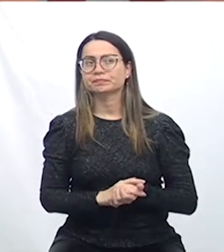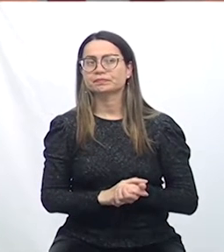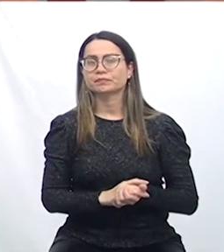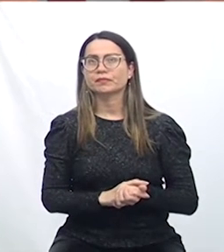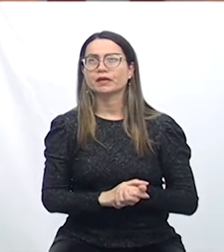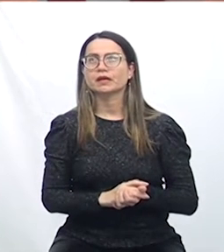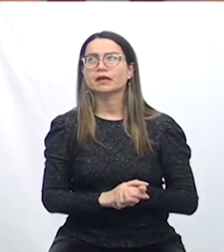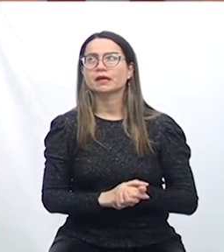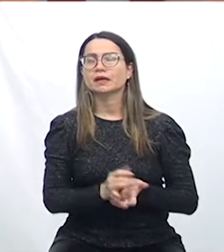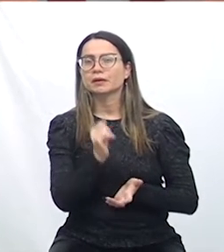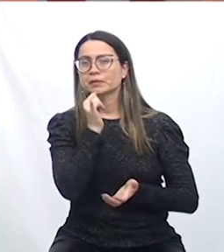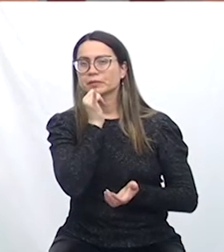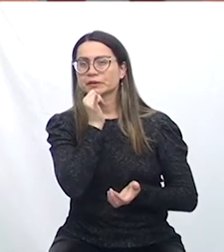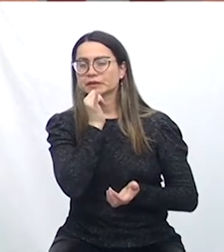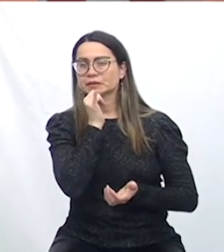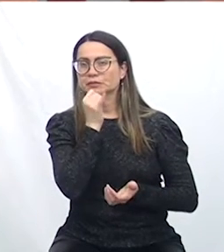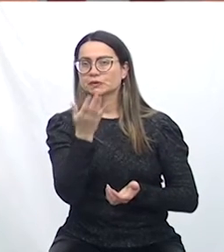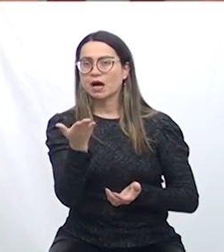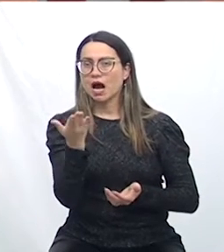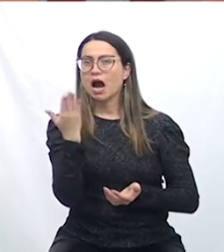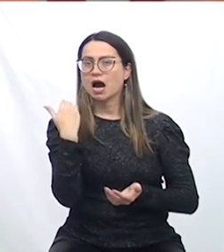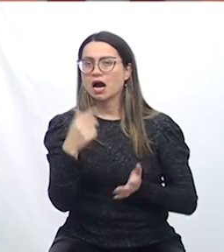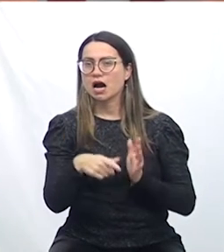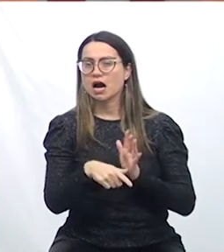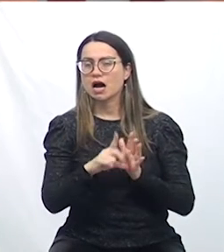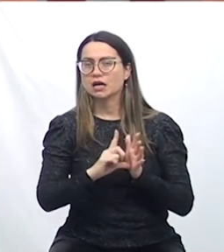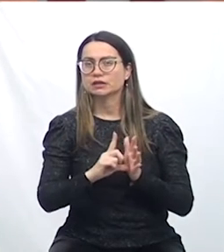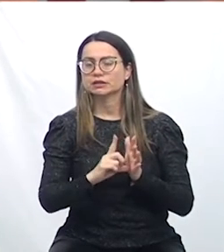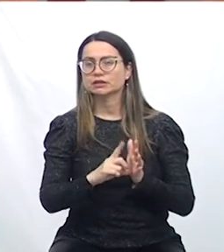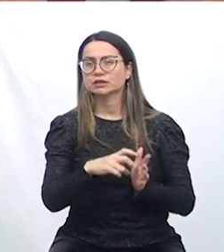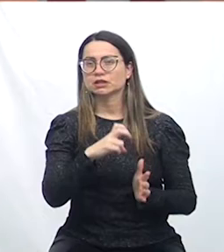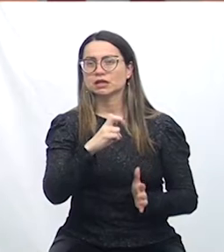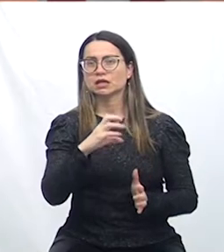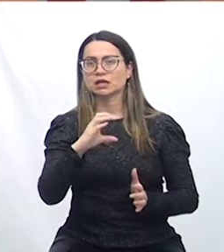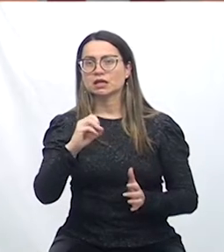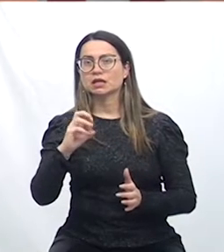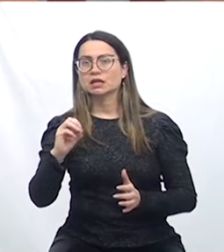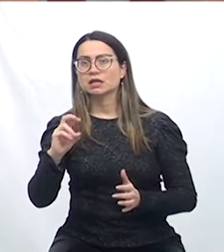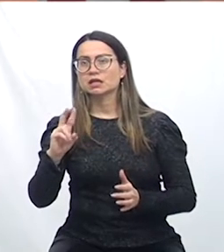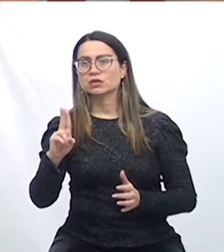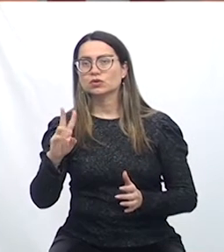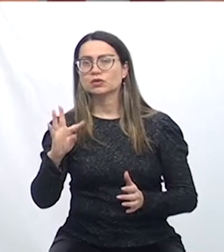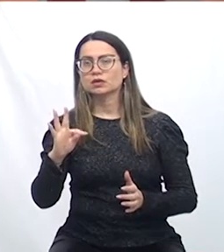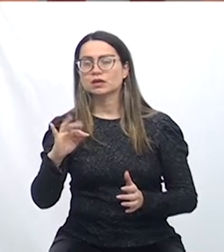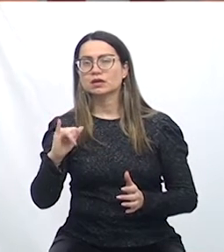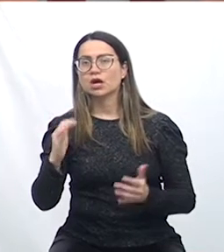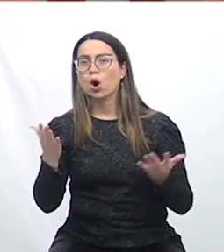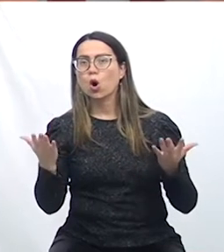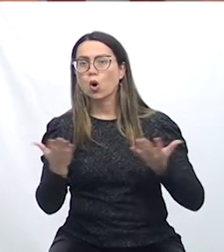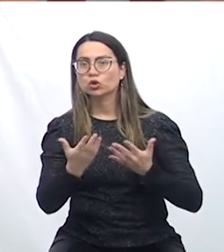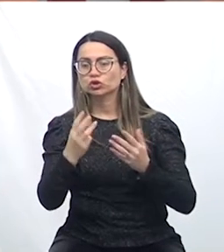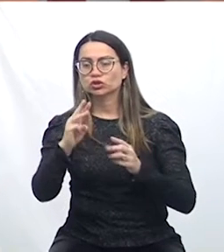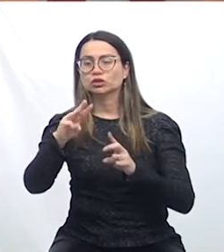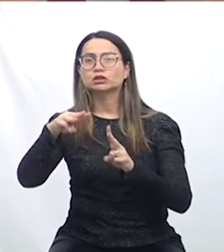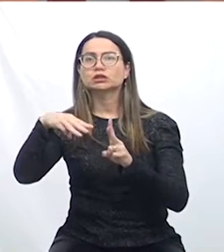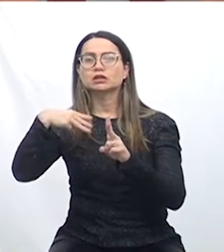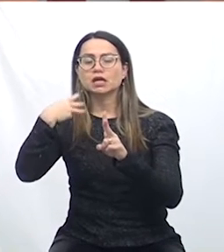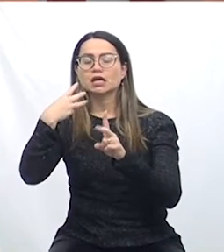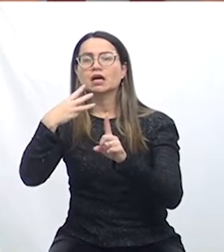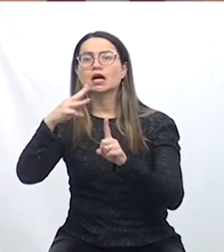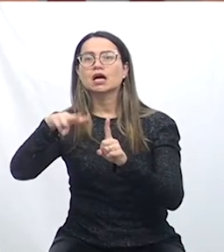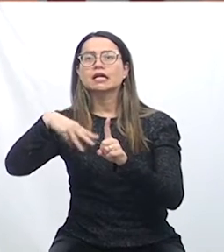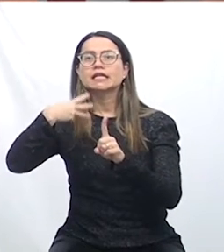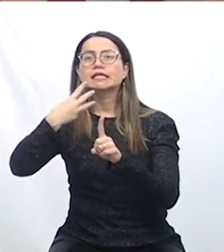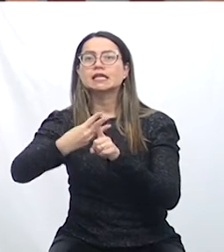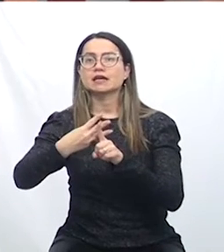UTI. Hoje temos 1.500 leitos de UTI nos hospitais. Triplicou o número de UTI no